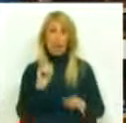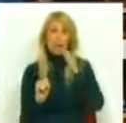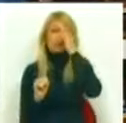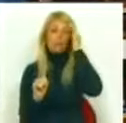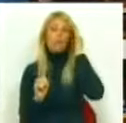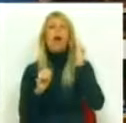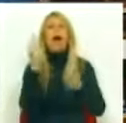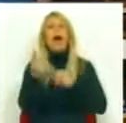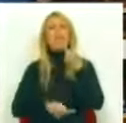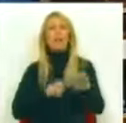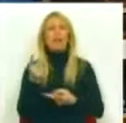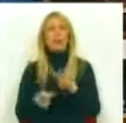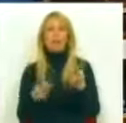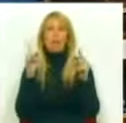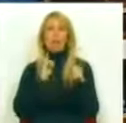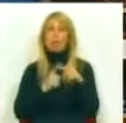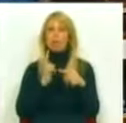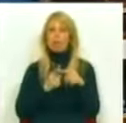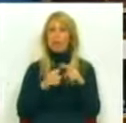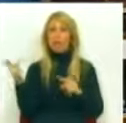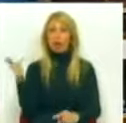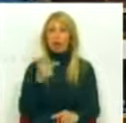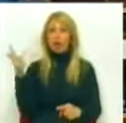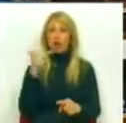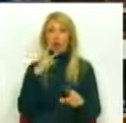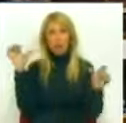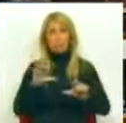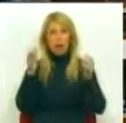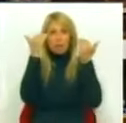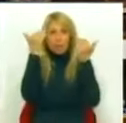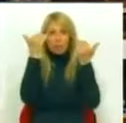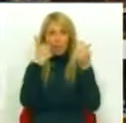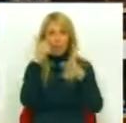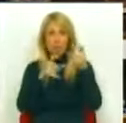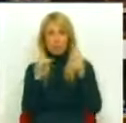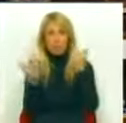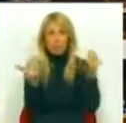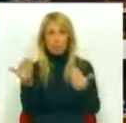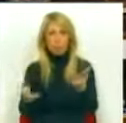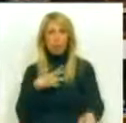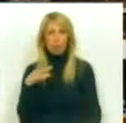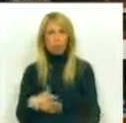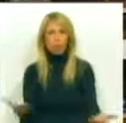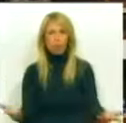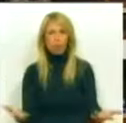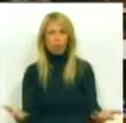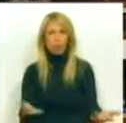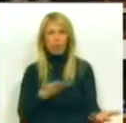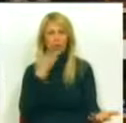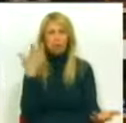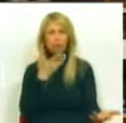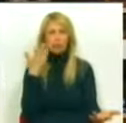avaliação positiva da Troika é uma má notícia para os portugueses, é em si mesmo, Sr. Primeiro-Ministro, um perfeito